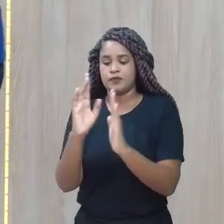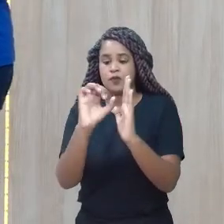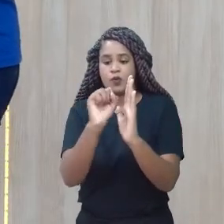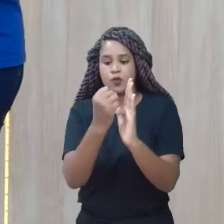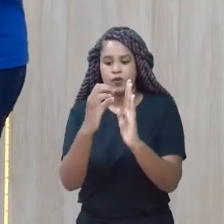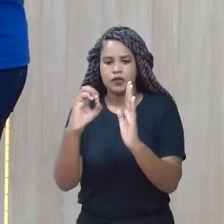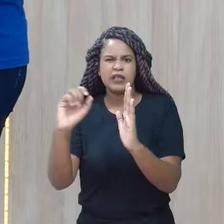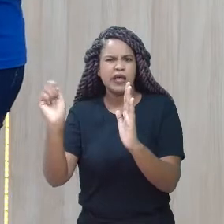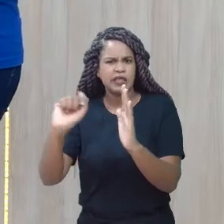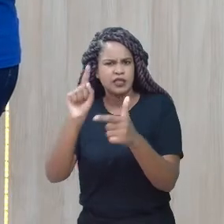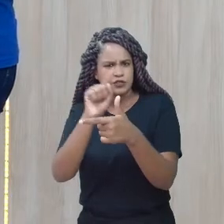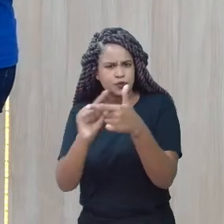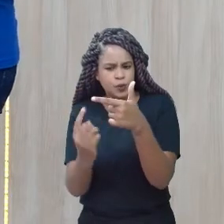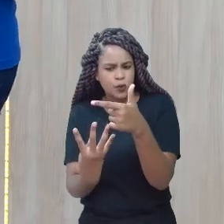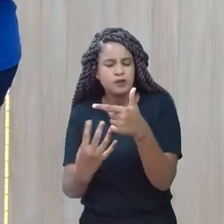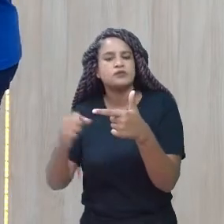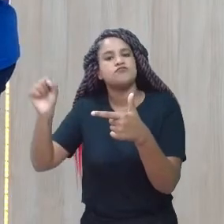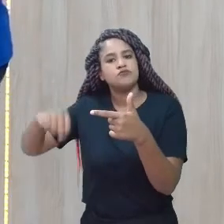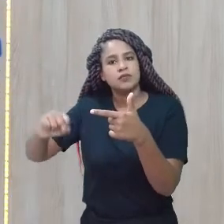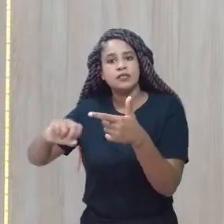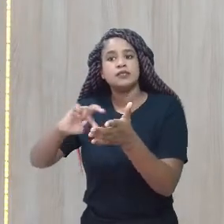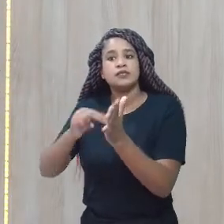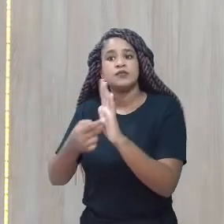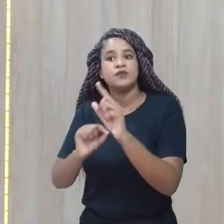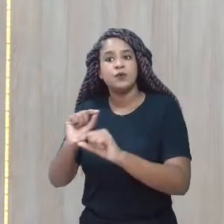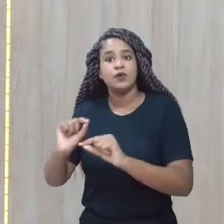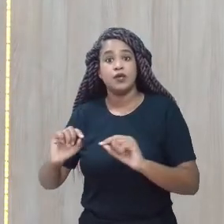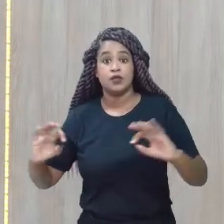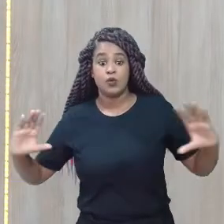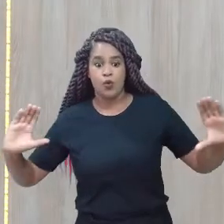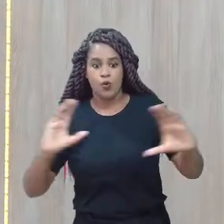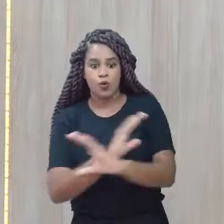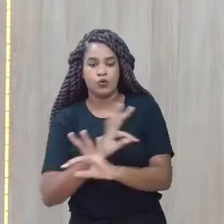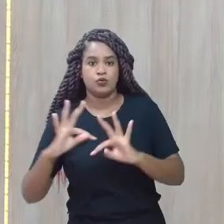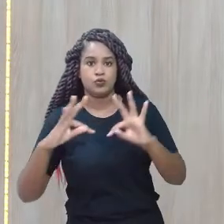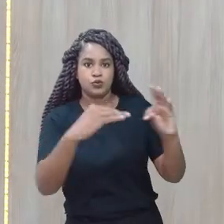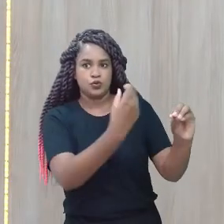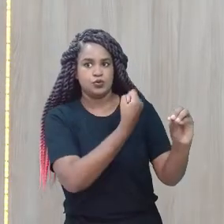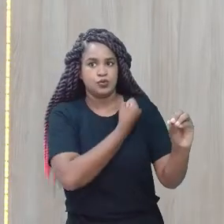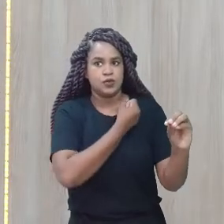para 4? Divide sim. Então, o número todo,